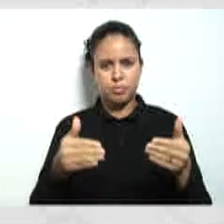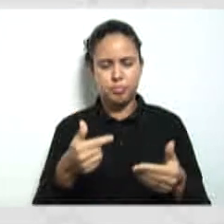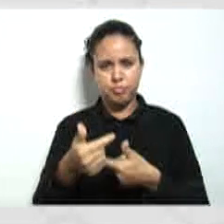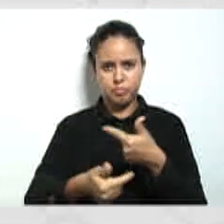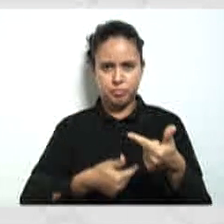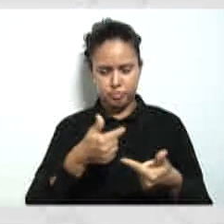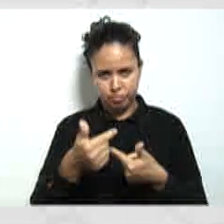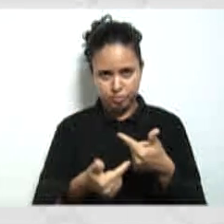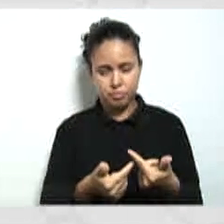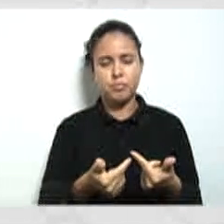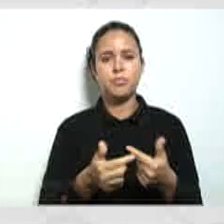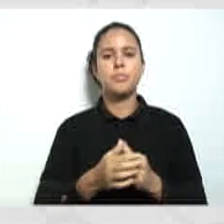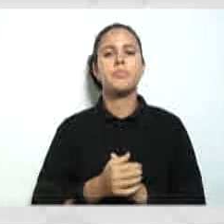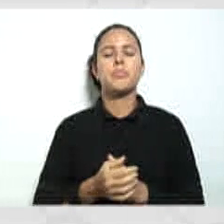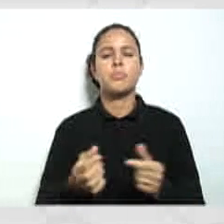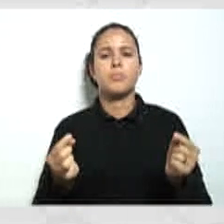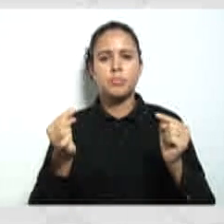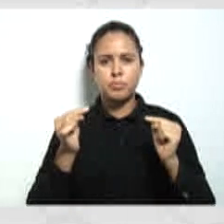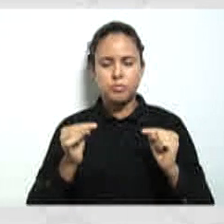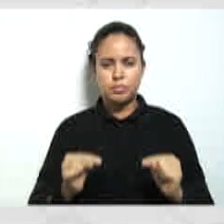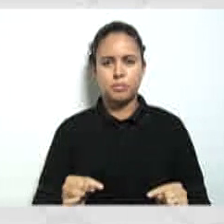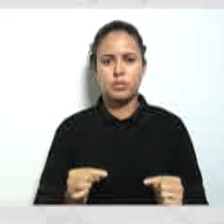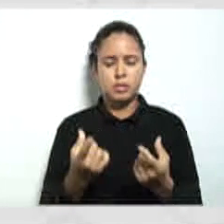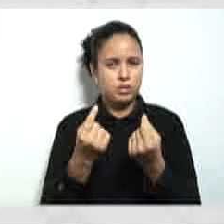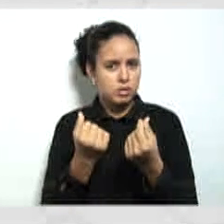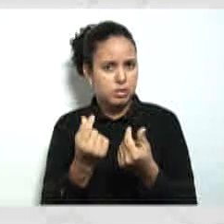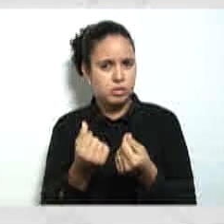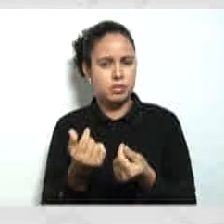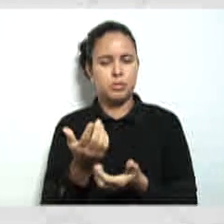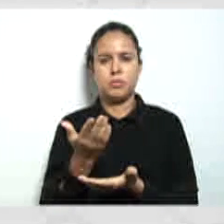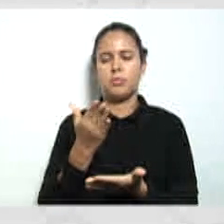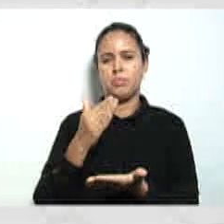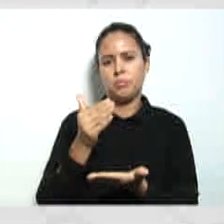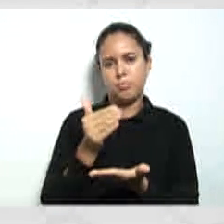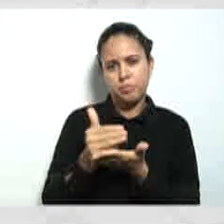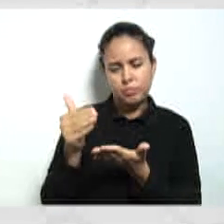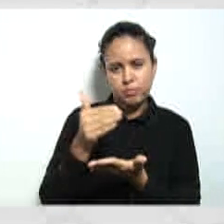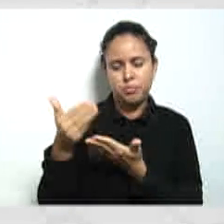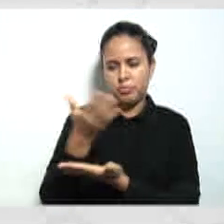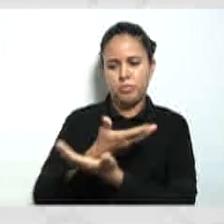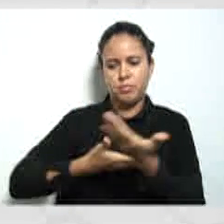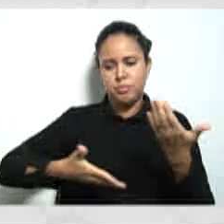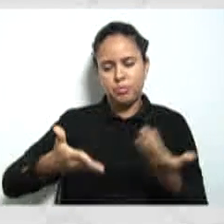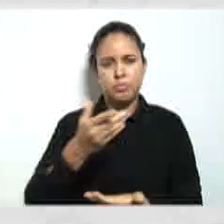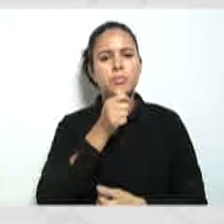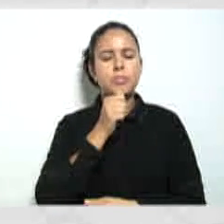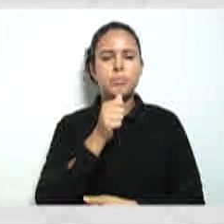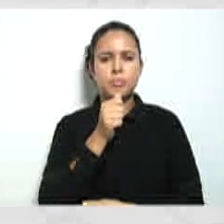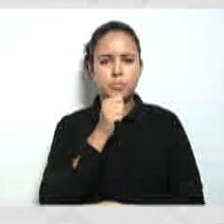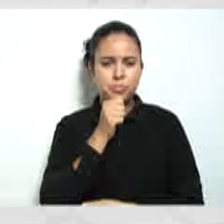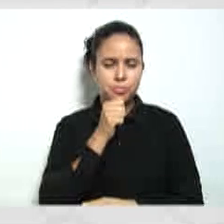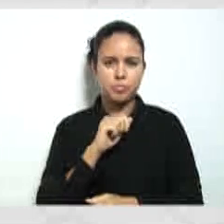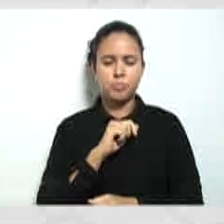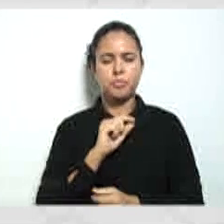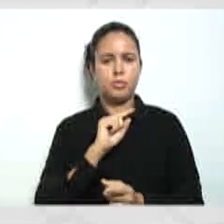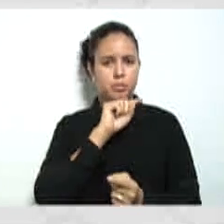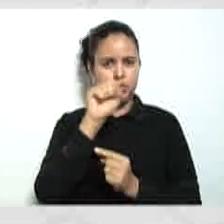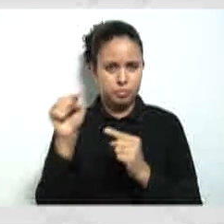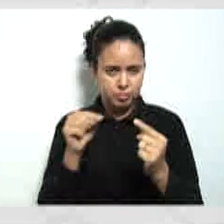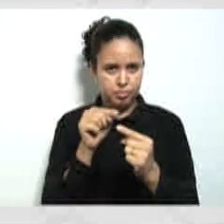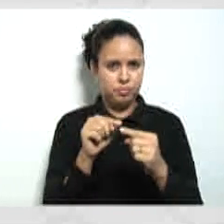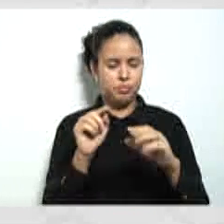rendimentos das atividades jamais são distribuídos por todos. E. A finalidade da empresa é o aumento dos lucros.